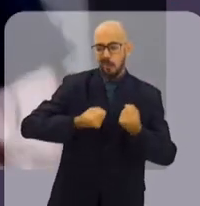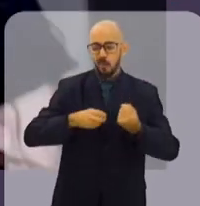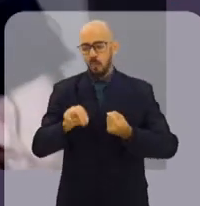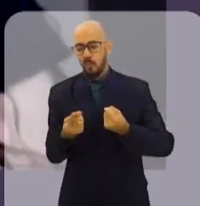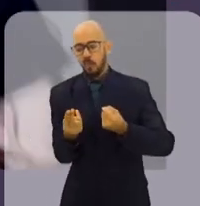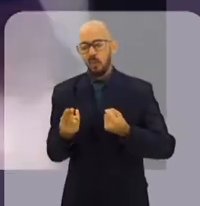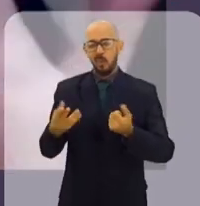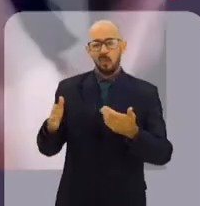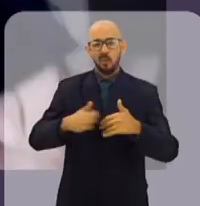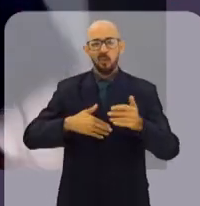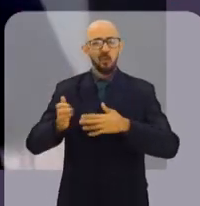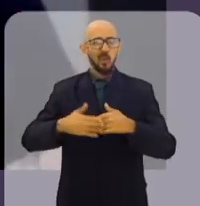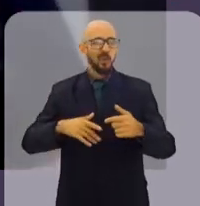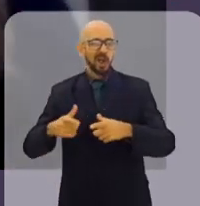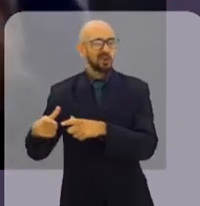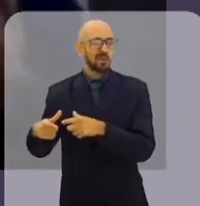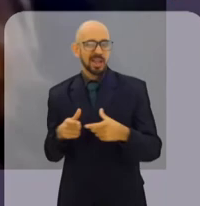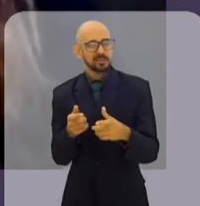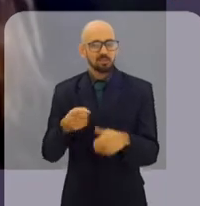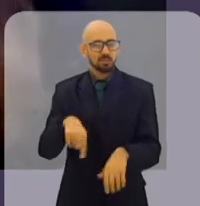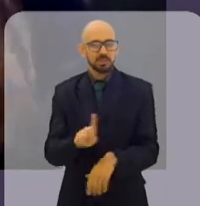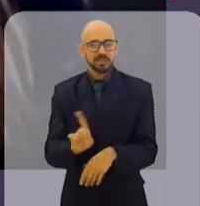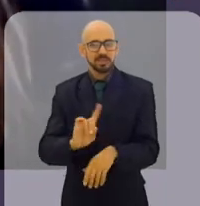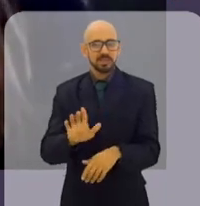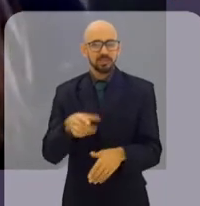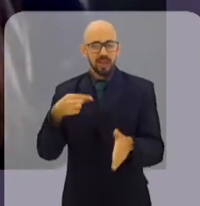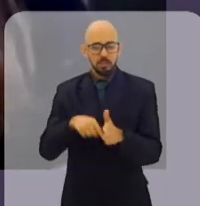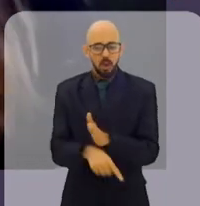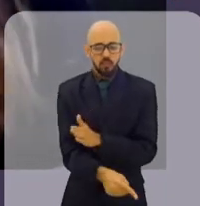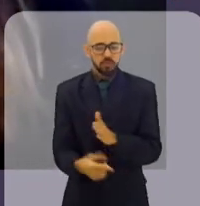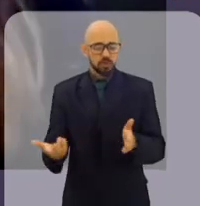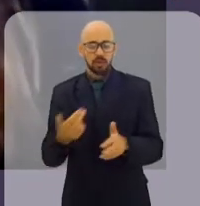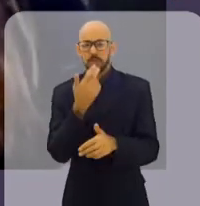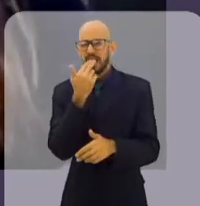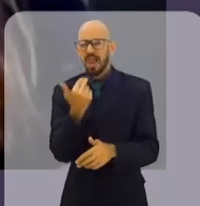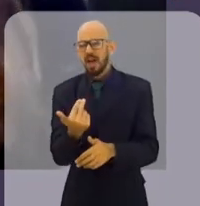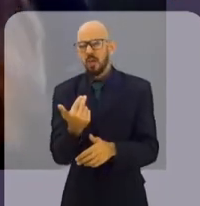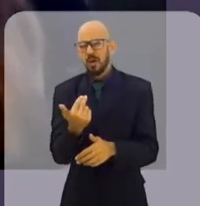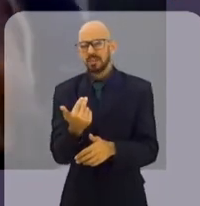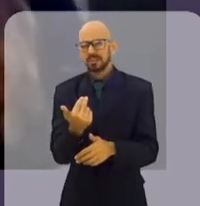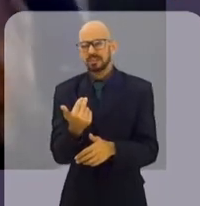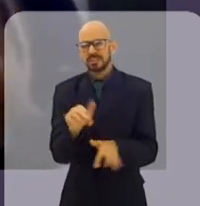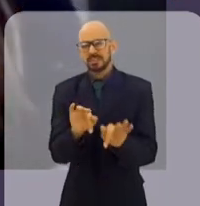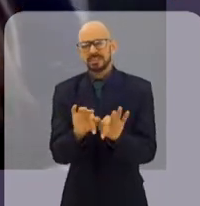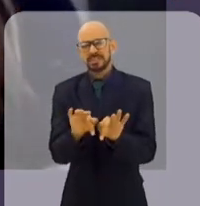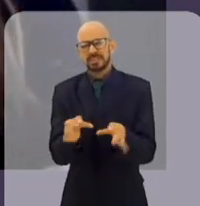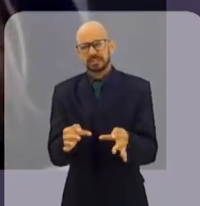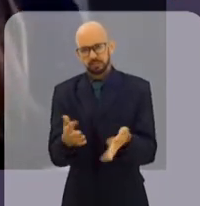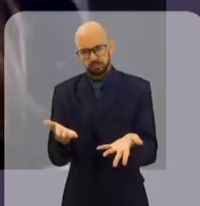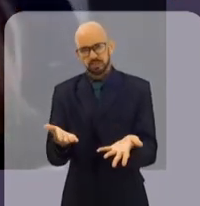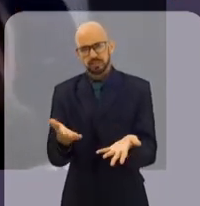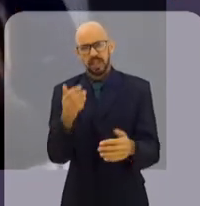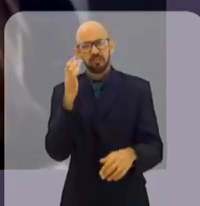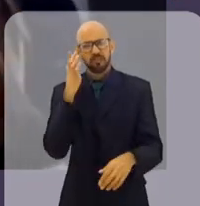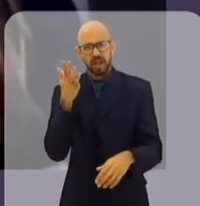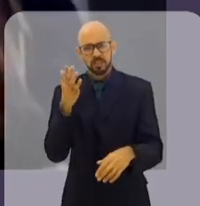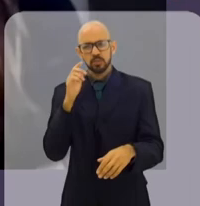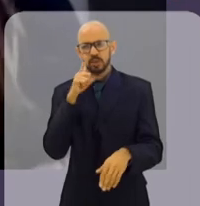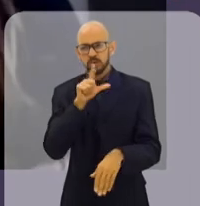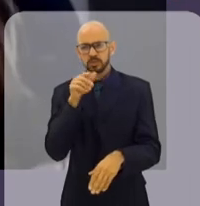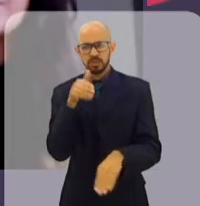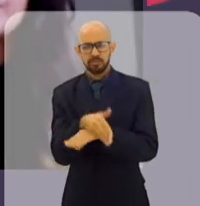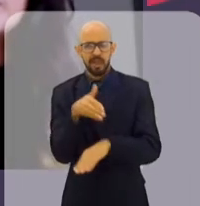linguagem anterior para poder ter acesso àquele conteúdo. Então, o podcast foi